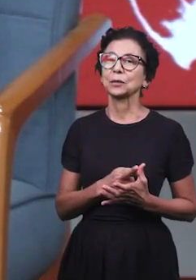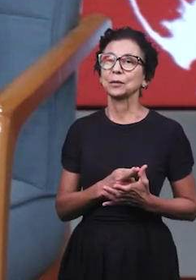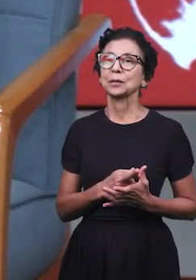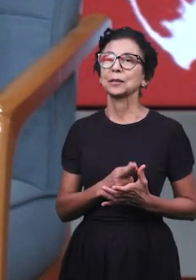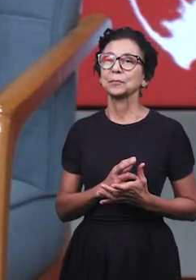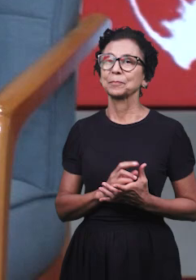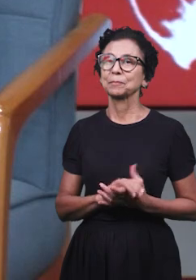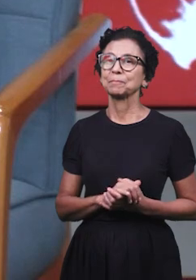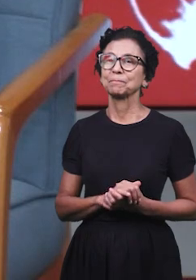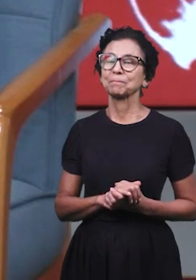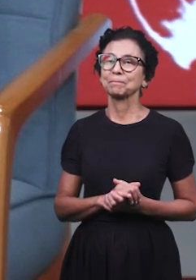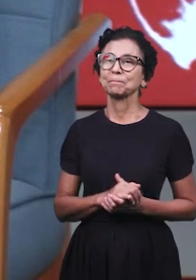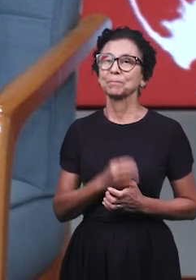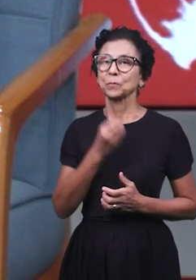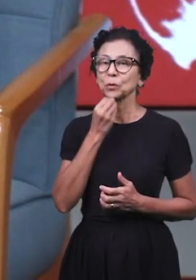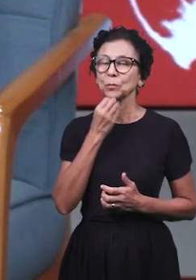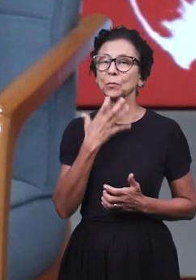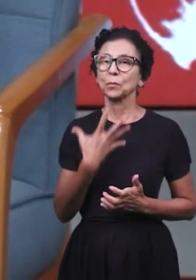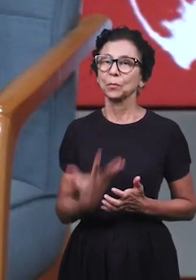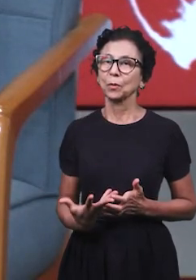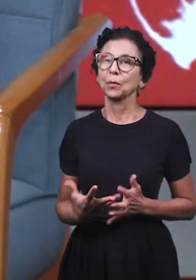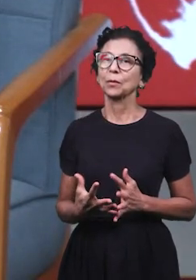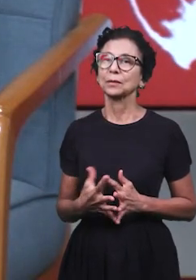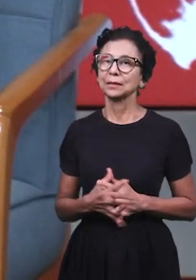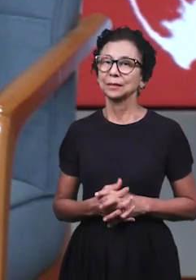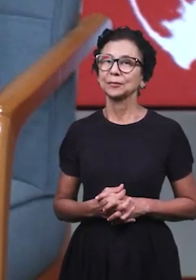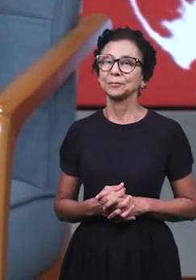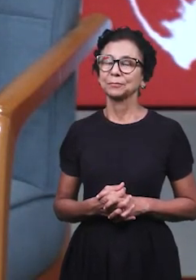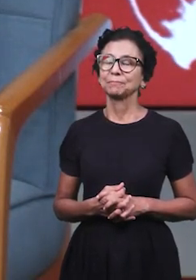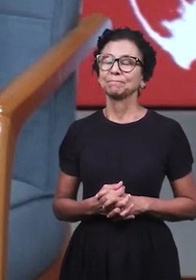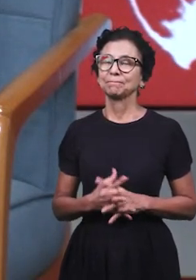do que é a palavra dessa forma.